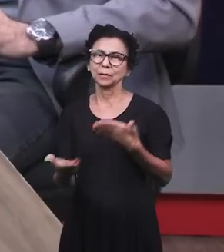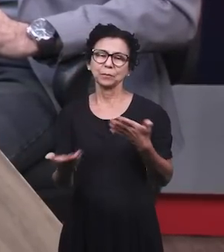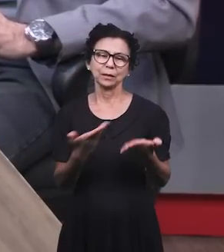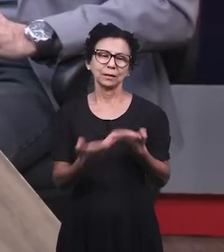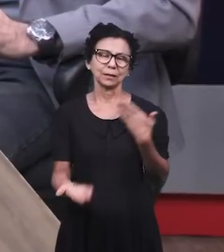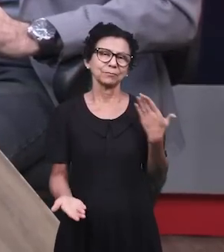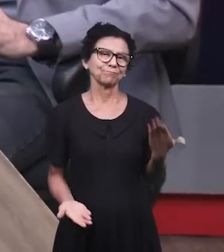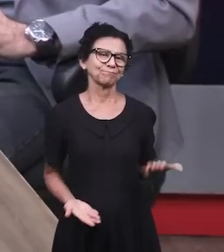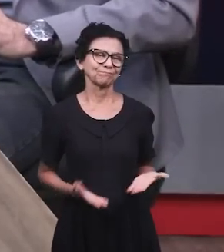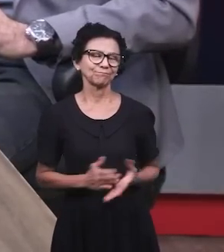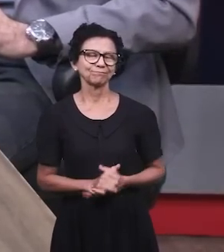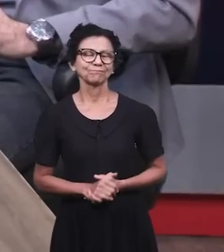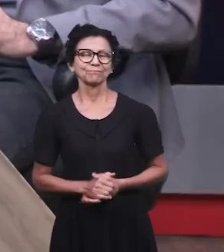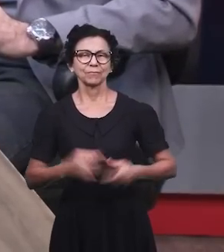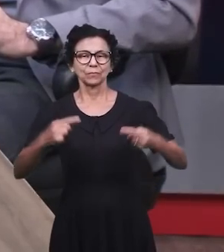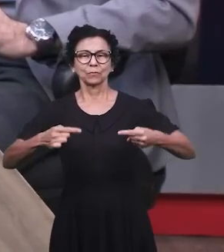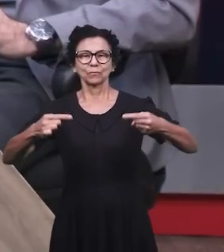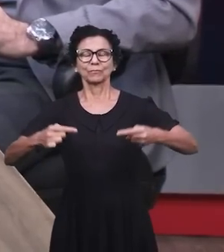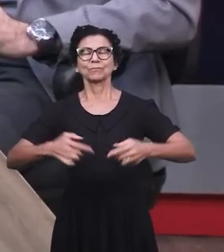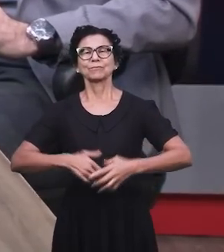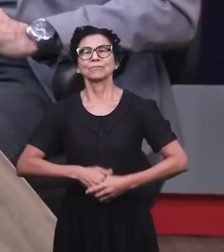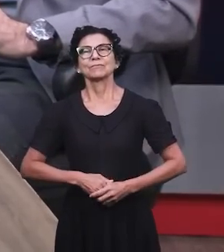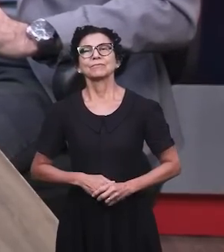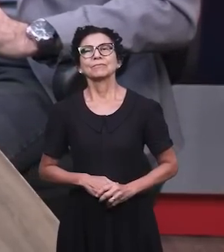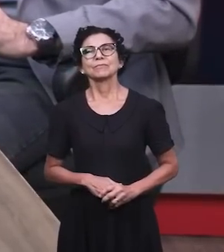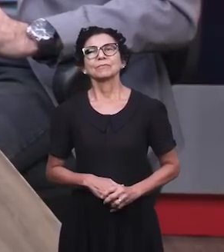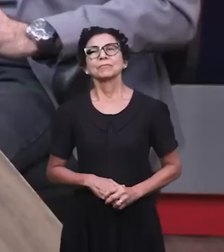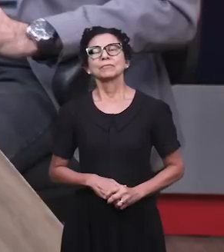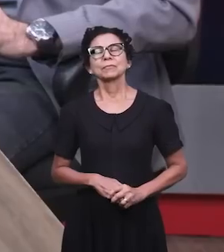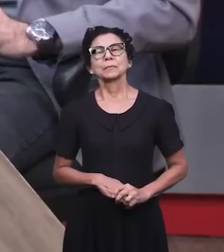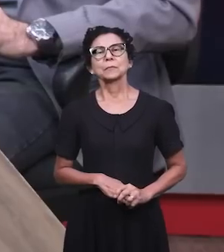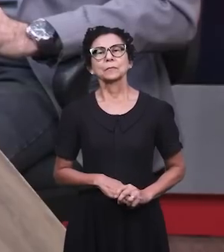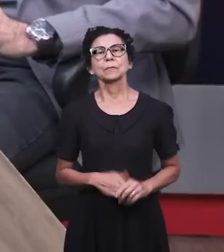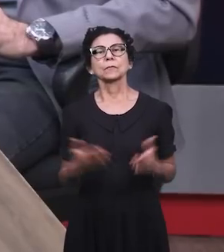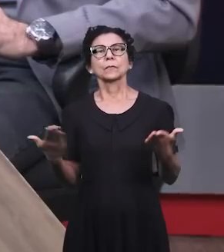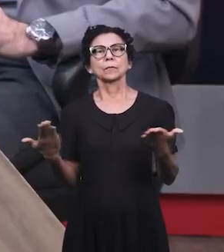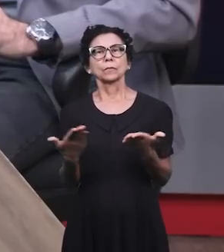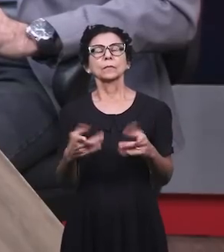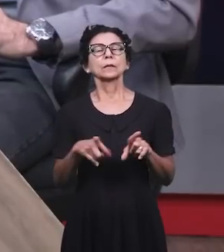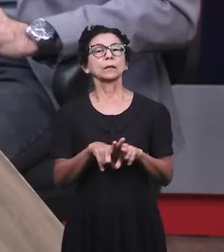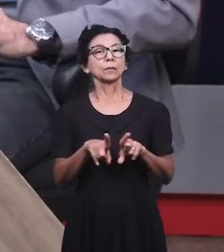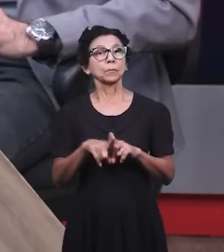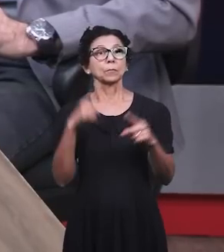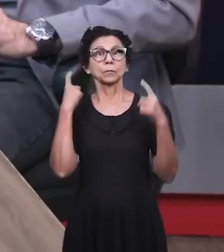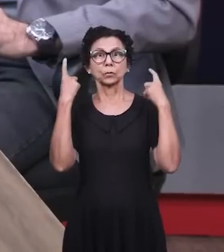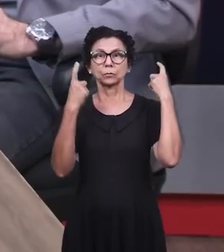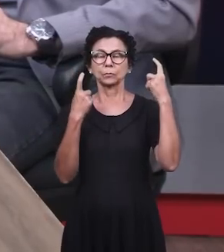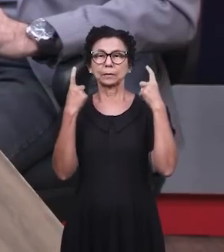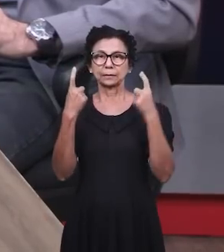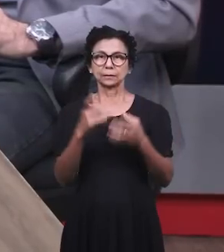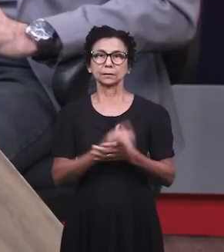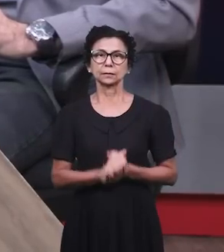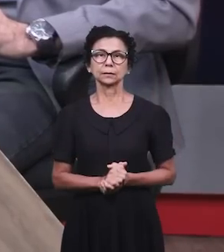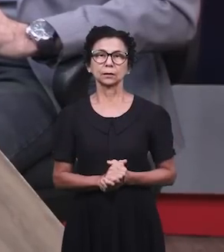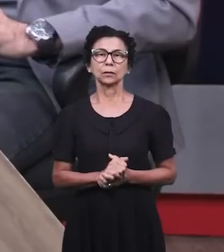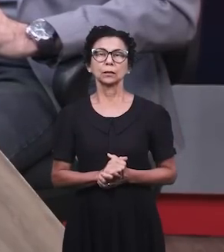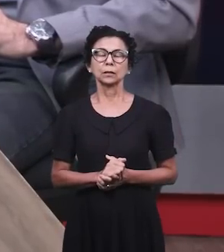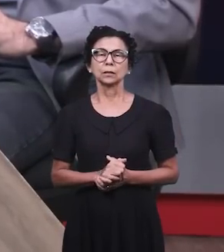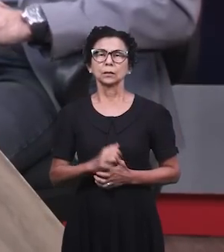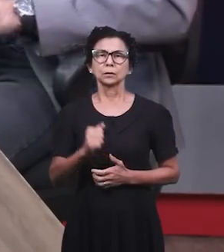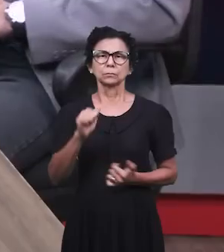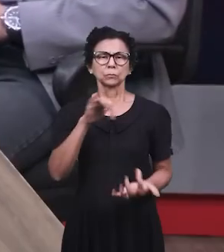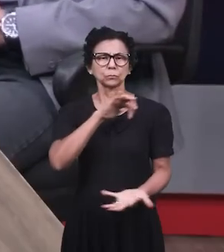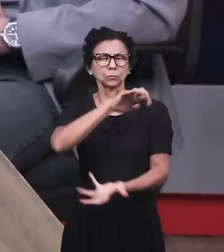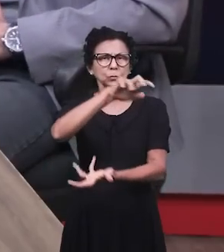para a concorrência fácil. Então, assim, e outra, existe hoje uma preocupação muito grande, não é só no Brasil, mas no